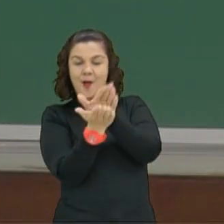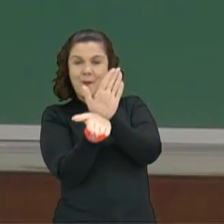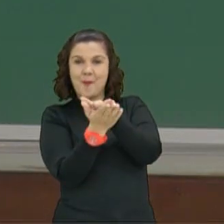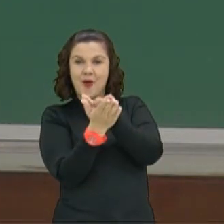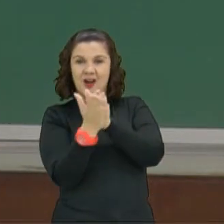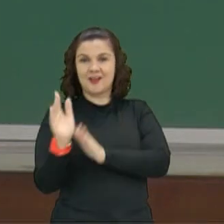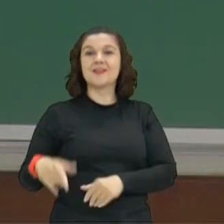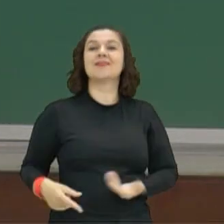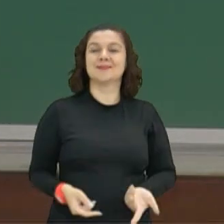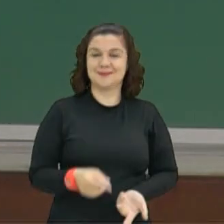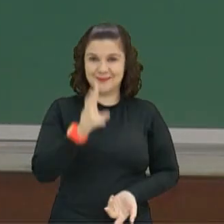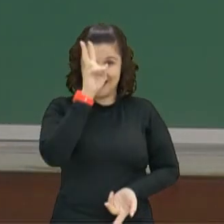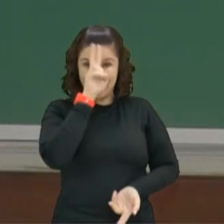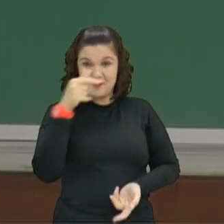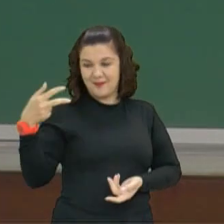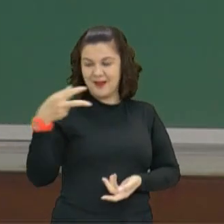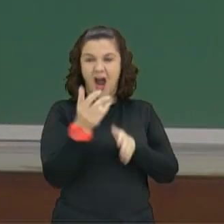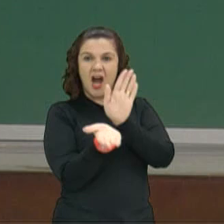do jacaré?